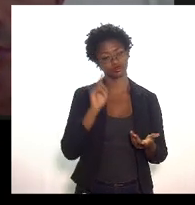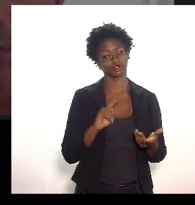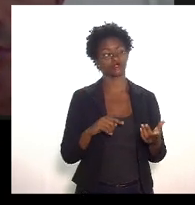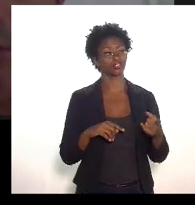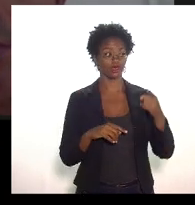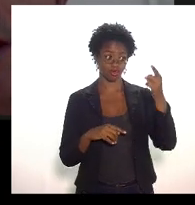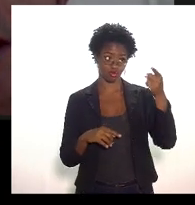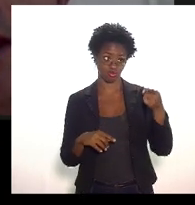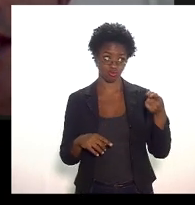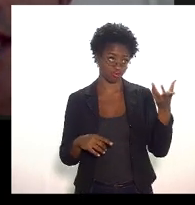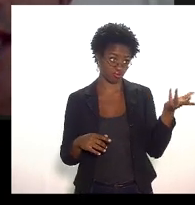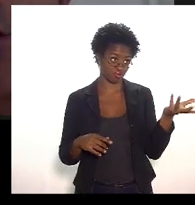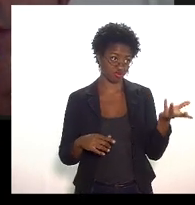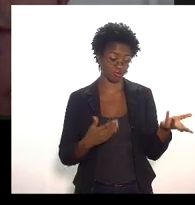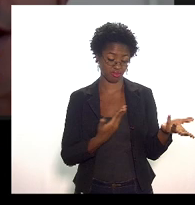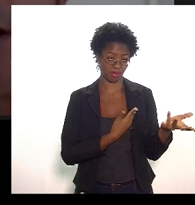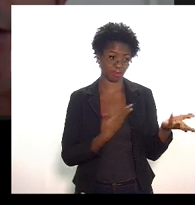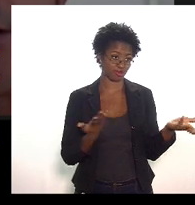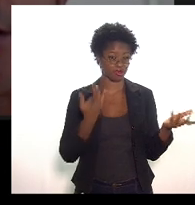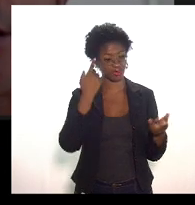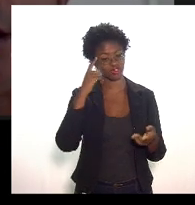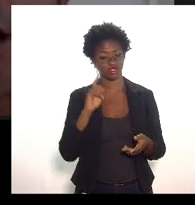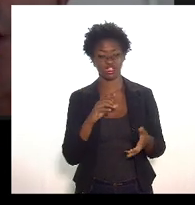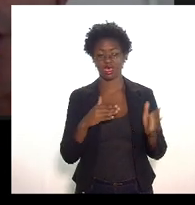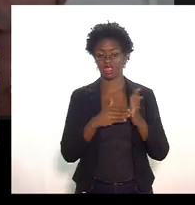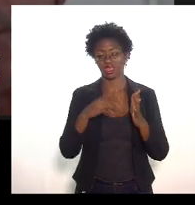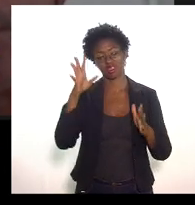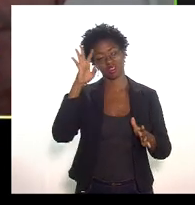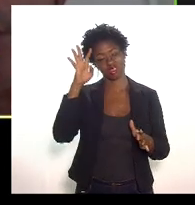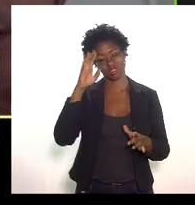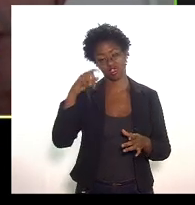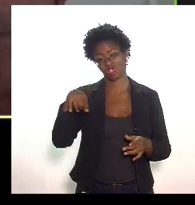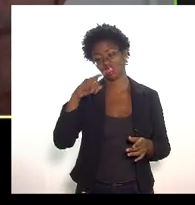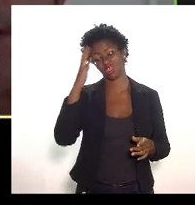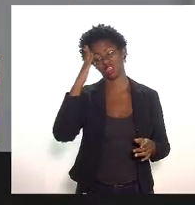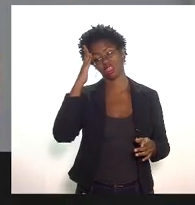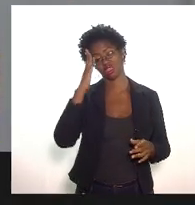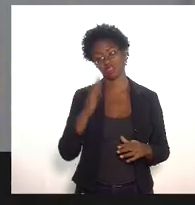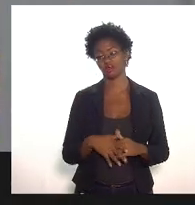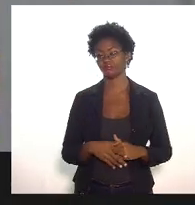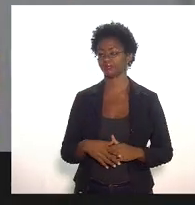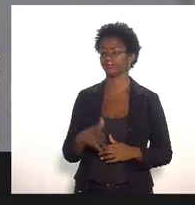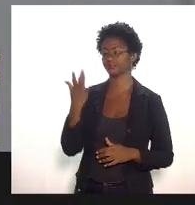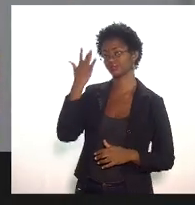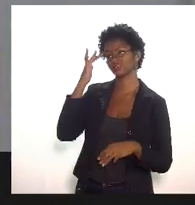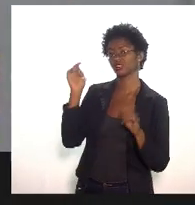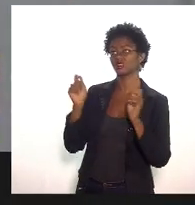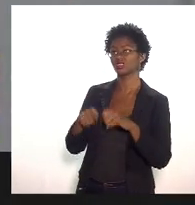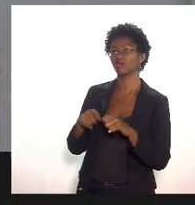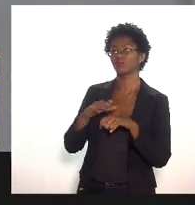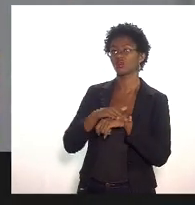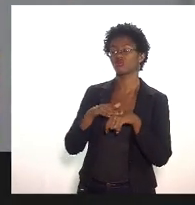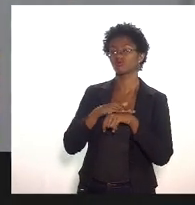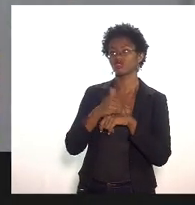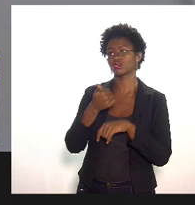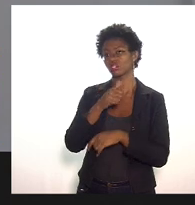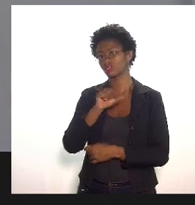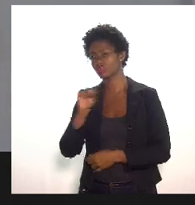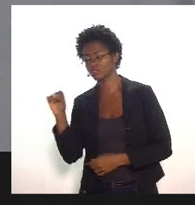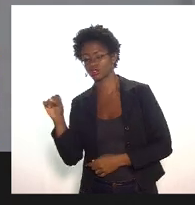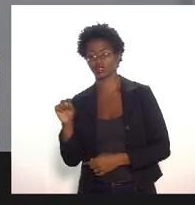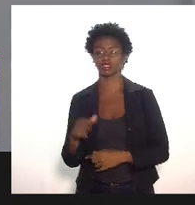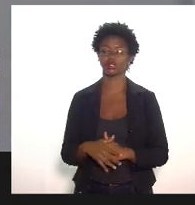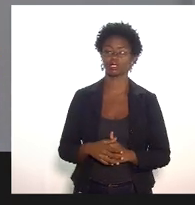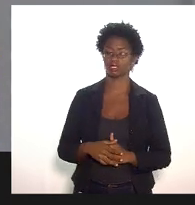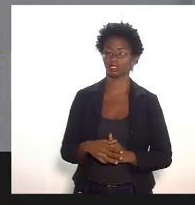Valdec, mas talvez até quarta-feira, no final do dia. Eu acho que poderia conversar com a assessoria, que já se desconectou,